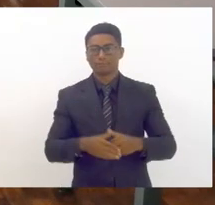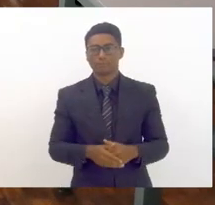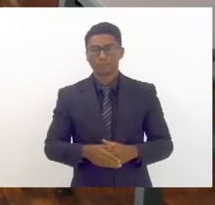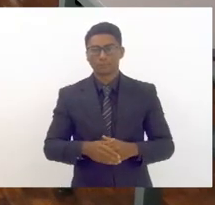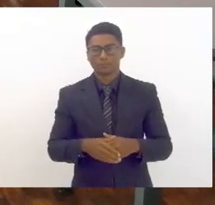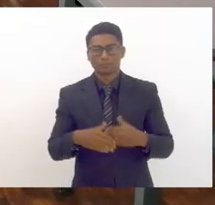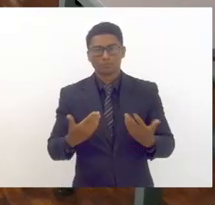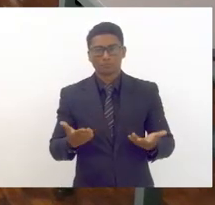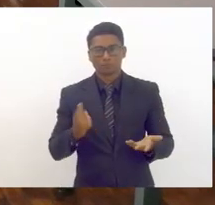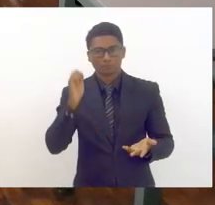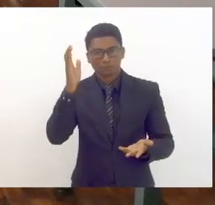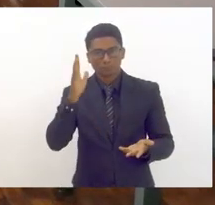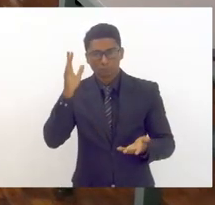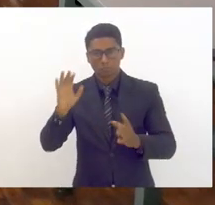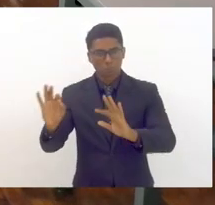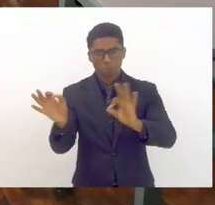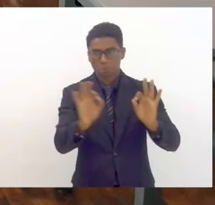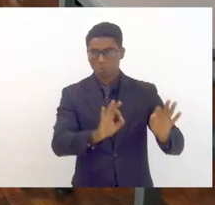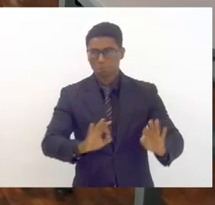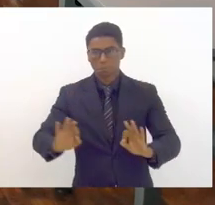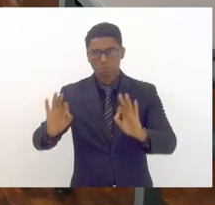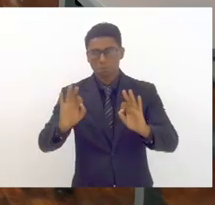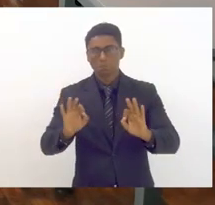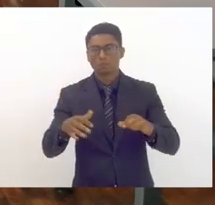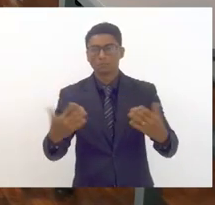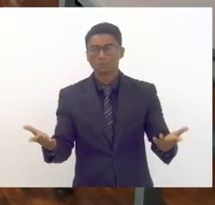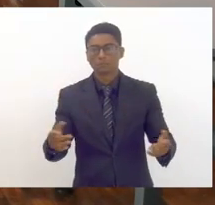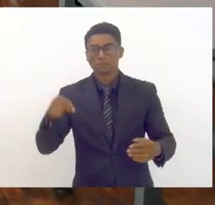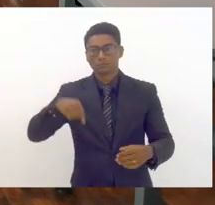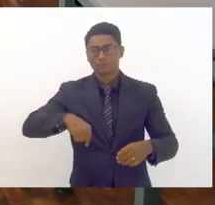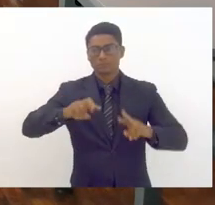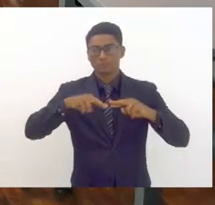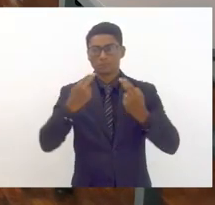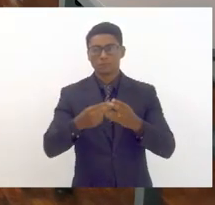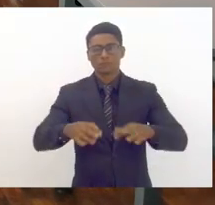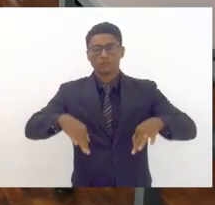havendo mais quem queira fazer uso da palavra, eu encerro a